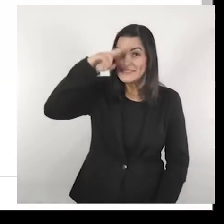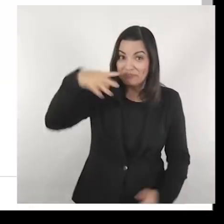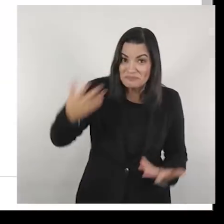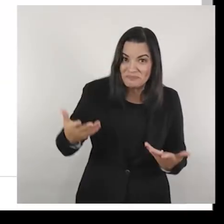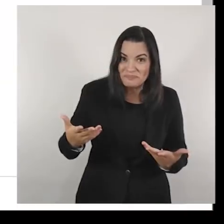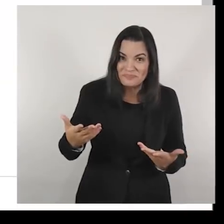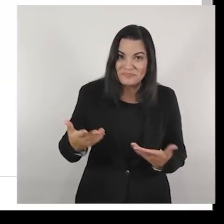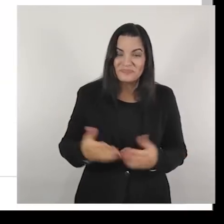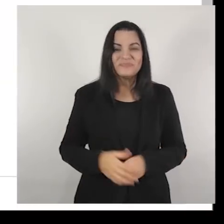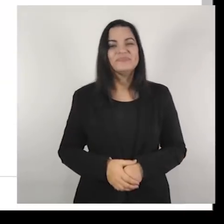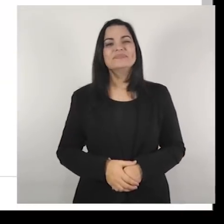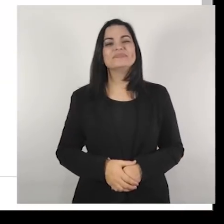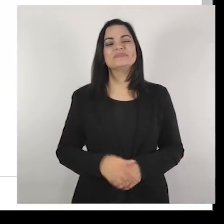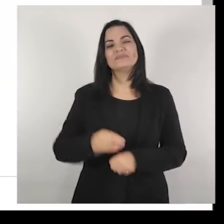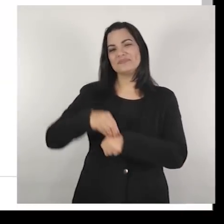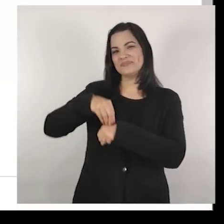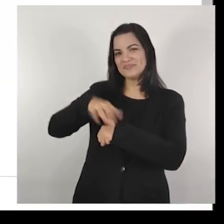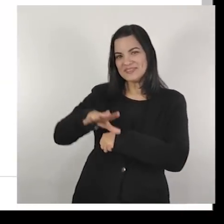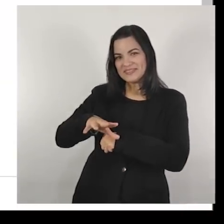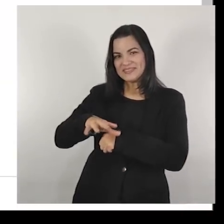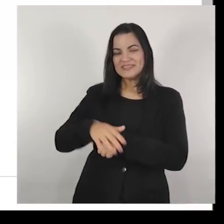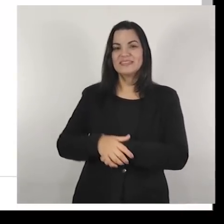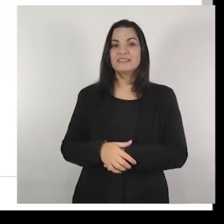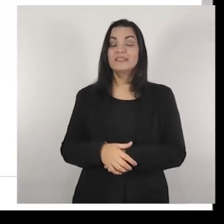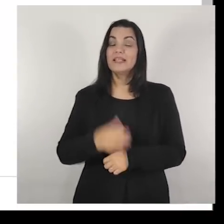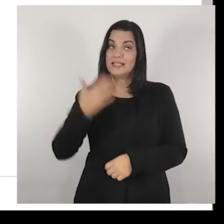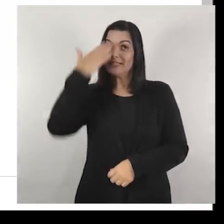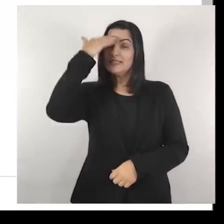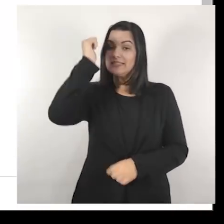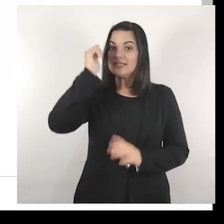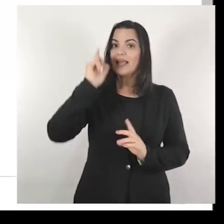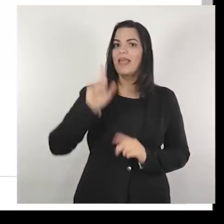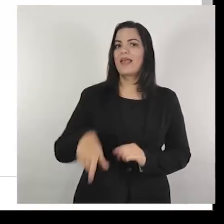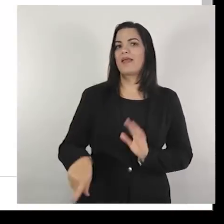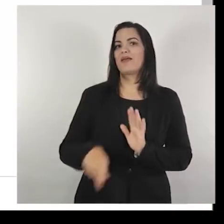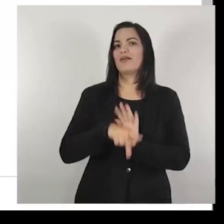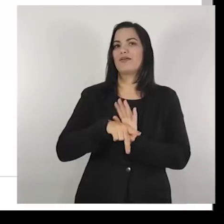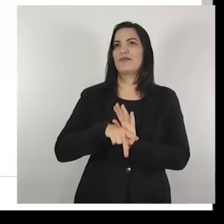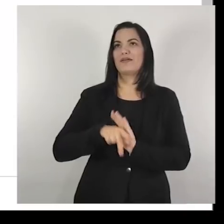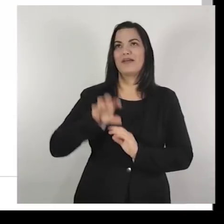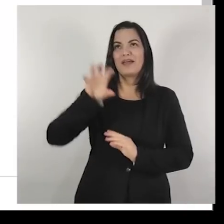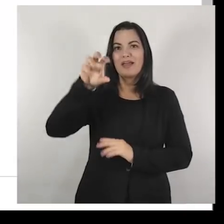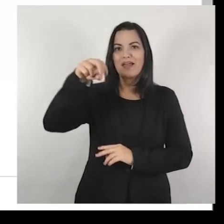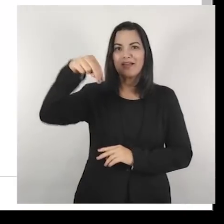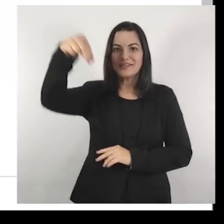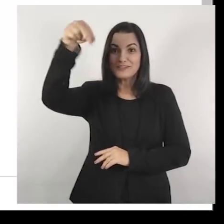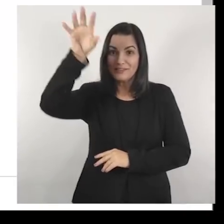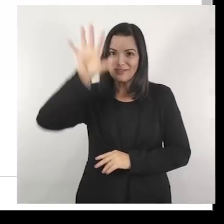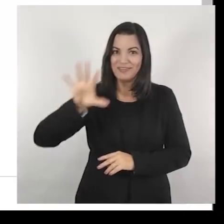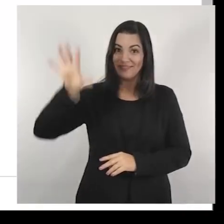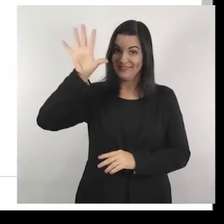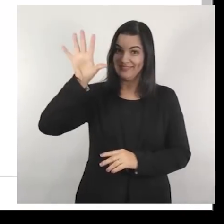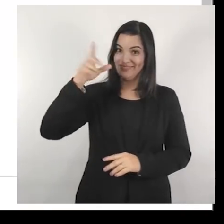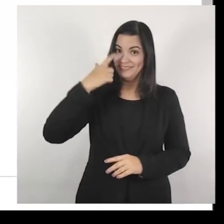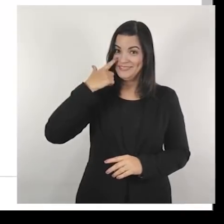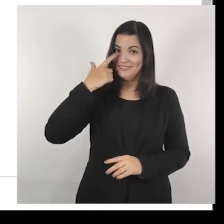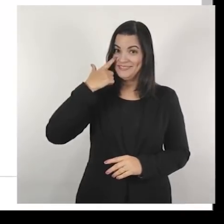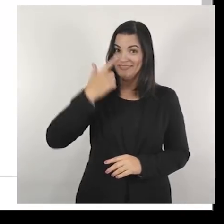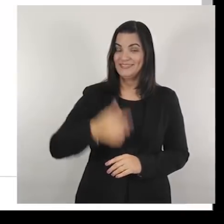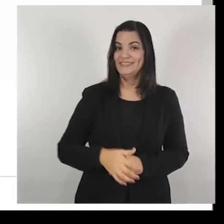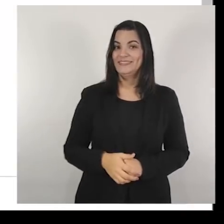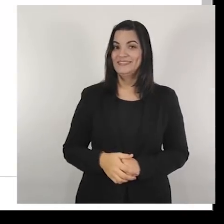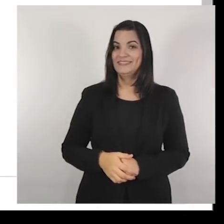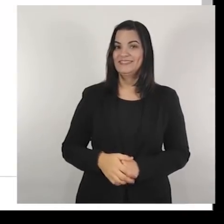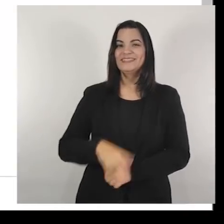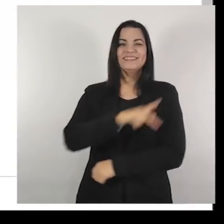Quem lembra? Vou dar a dica e dizer que é um estado da região Nordeste.